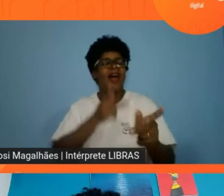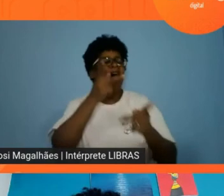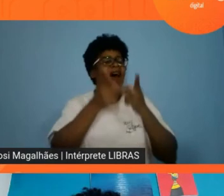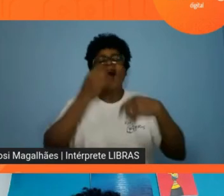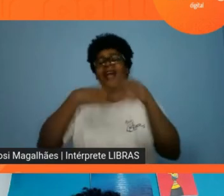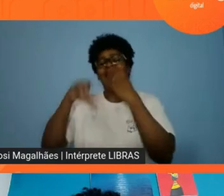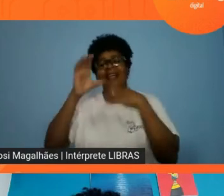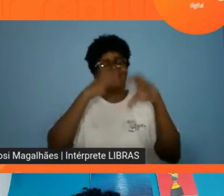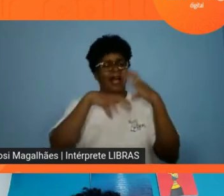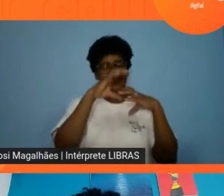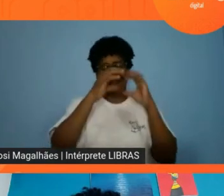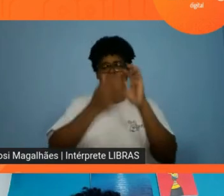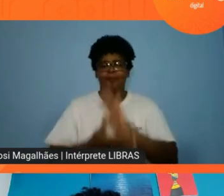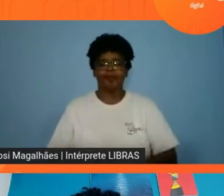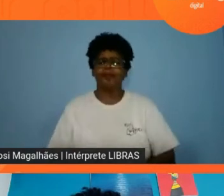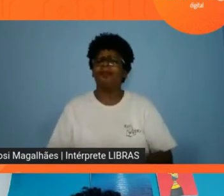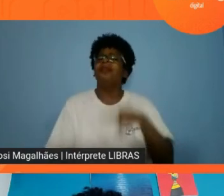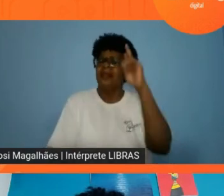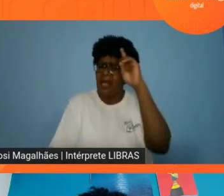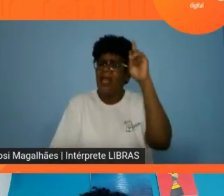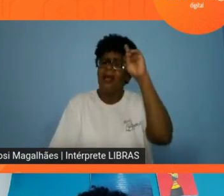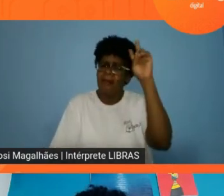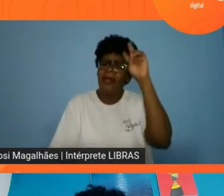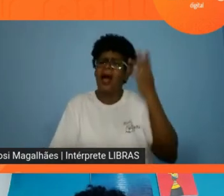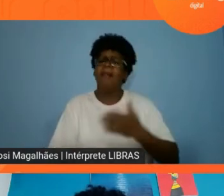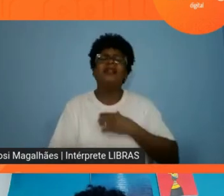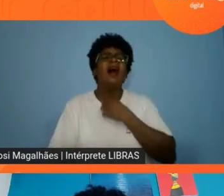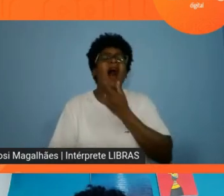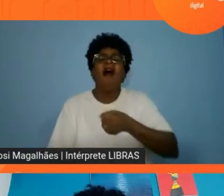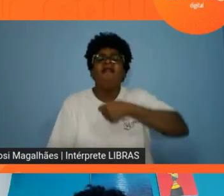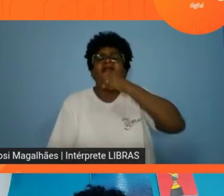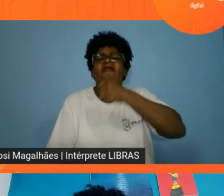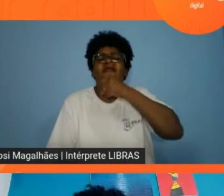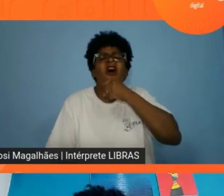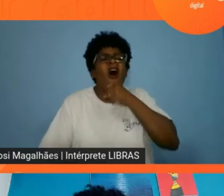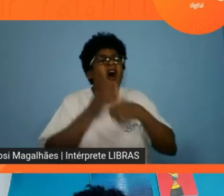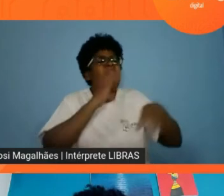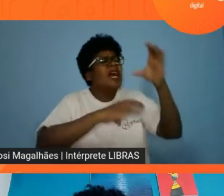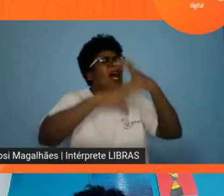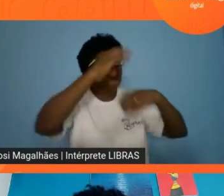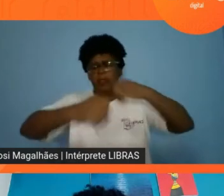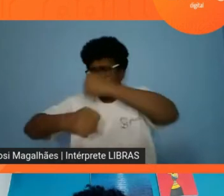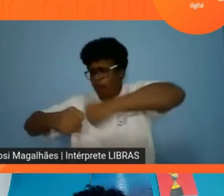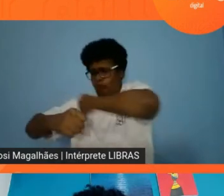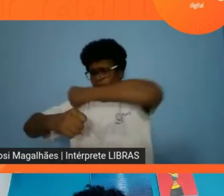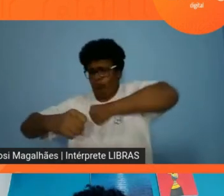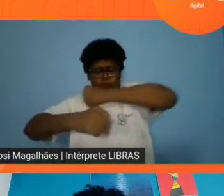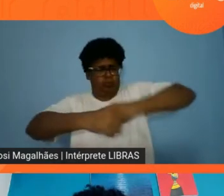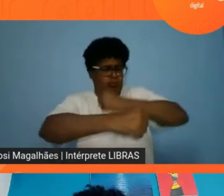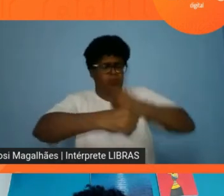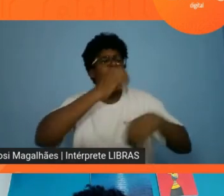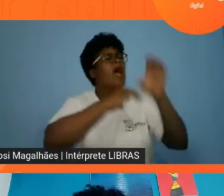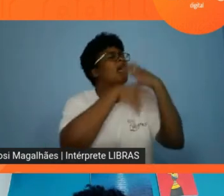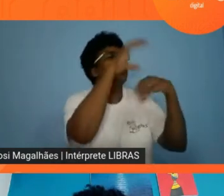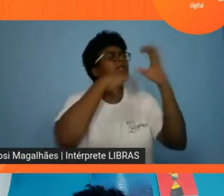muito, assim, de ver a minha avó cantando na cozinha muitas coisas, cantando como se